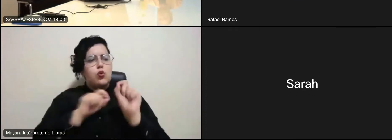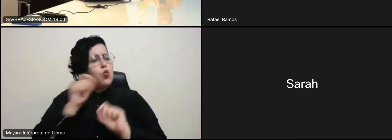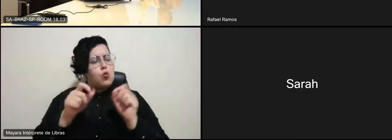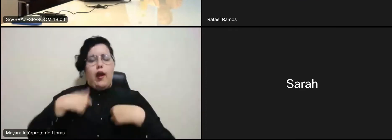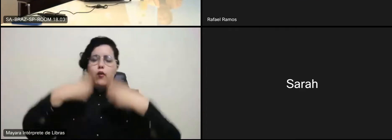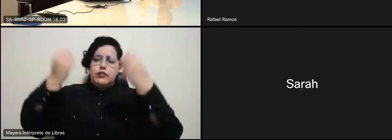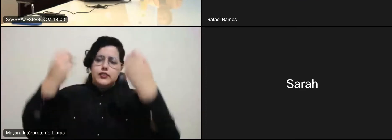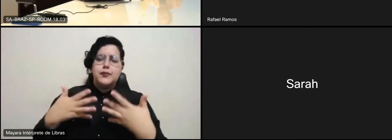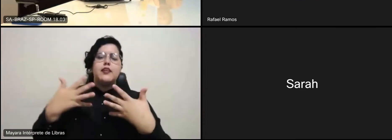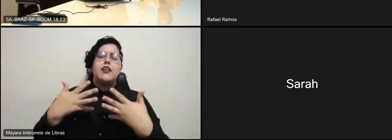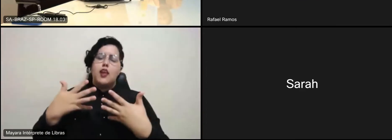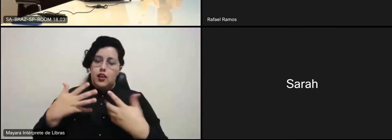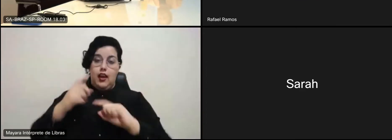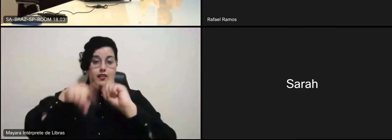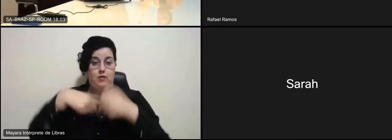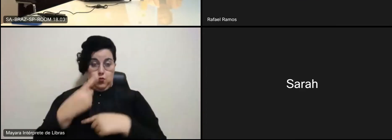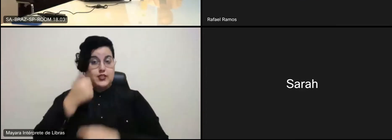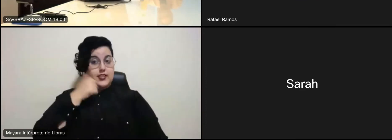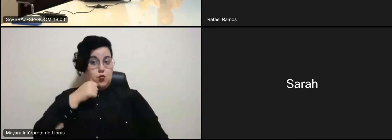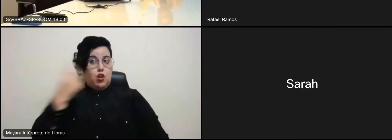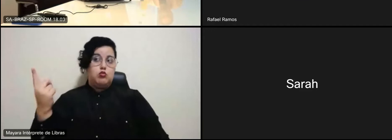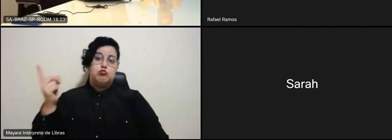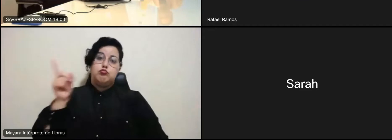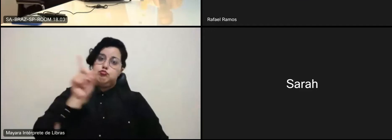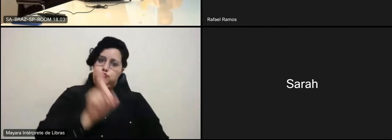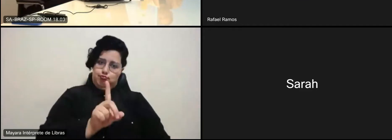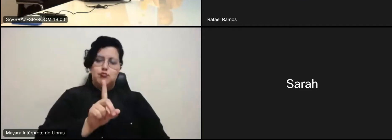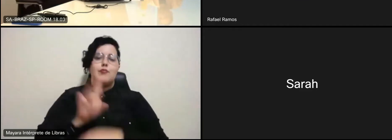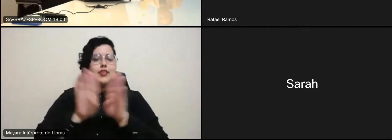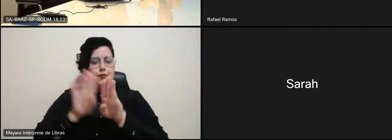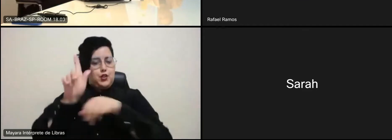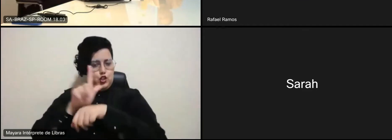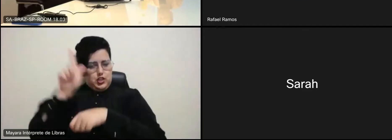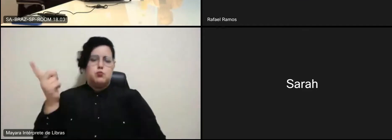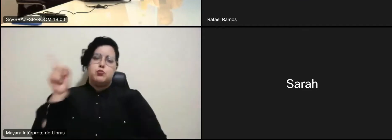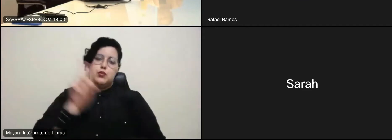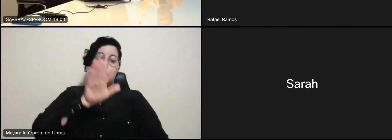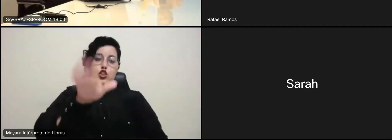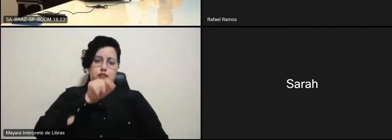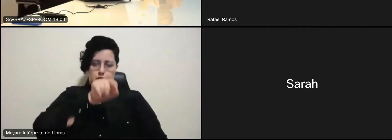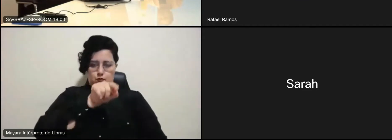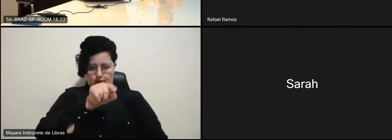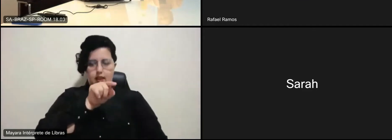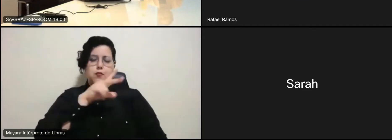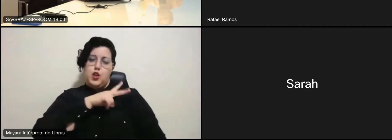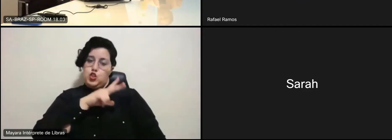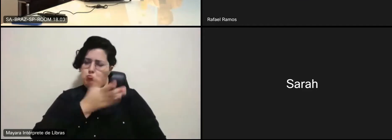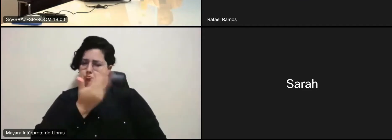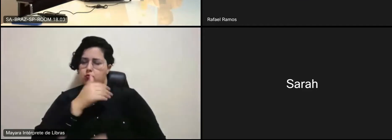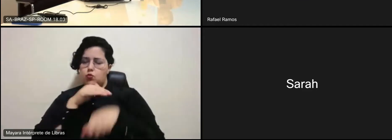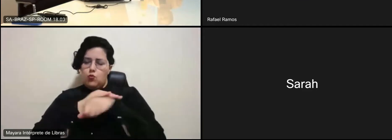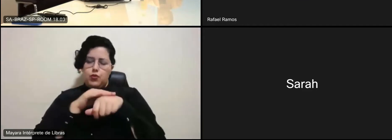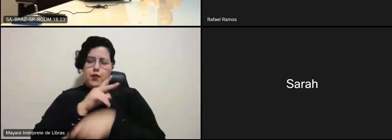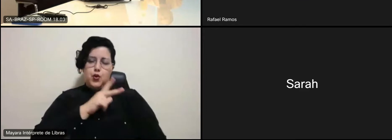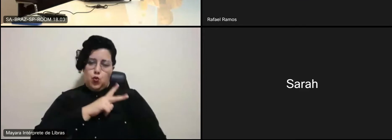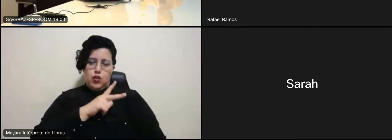expliquei a situação e logo em seguida ela voltou para a mesa e os gestores também, e eles me chamaram de canto. E eles falaram para mim o seguinte: